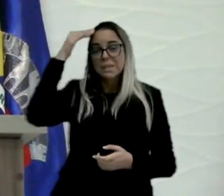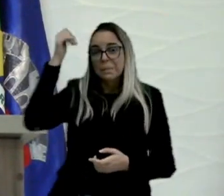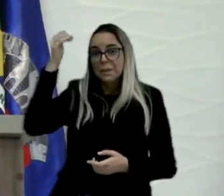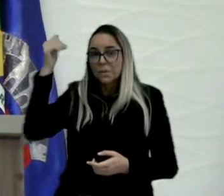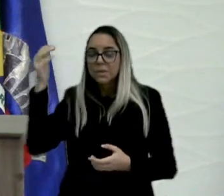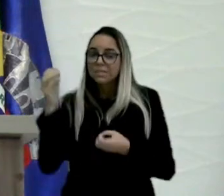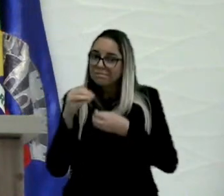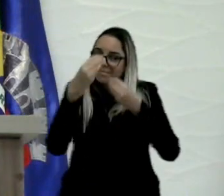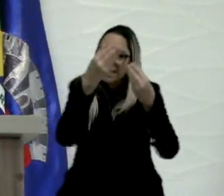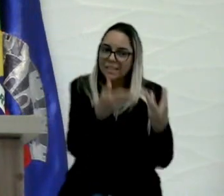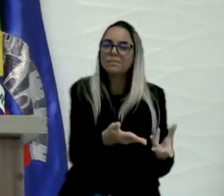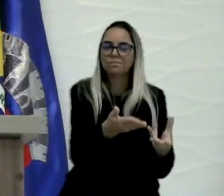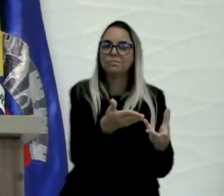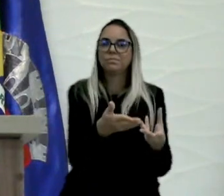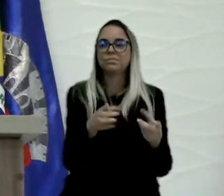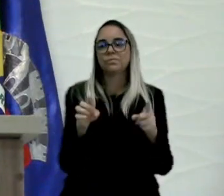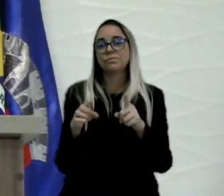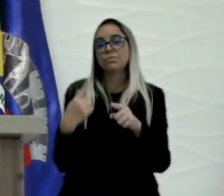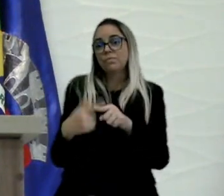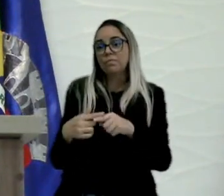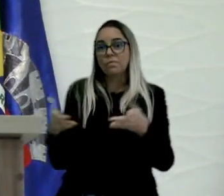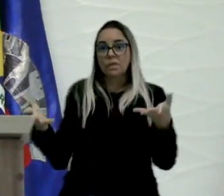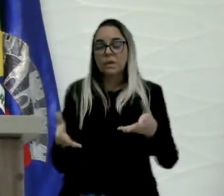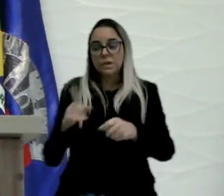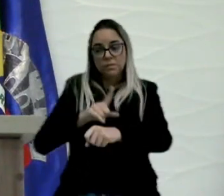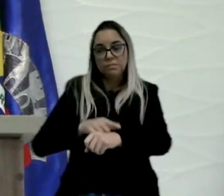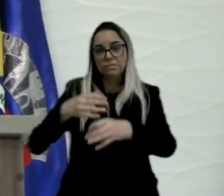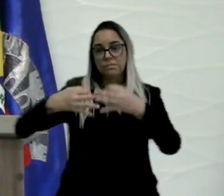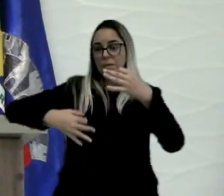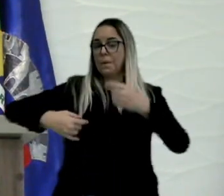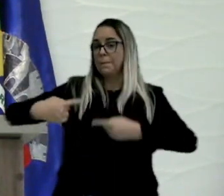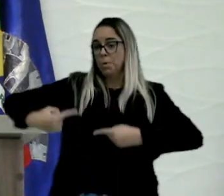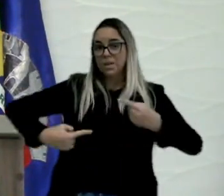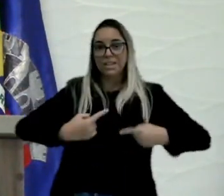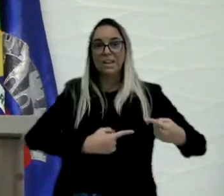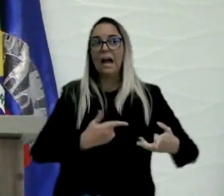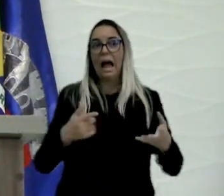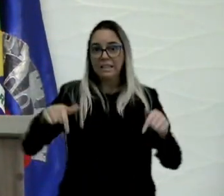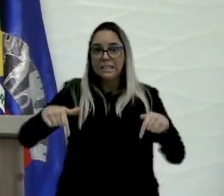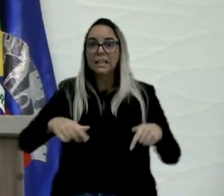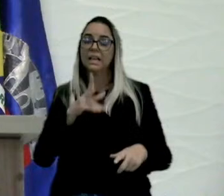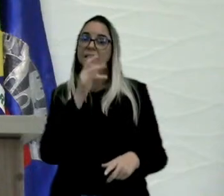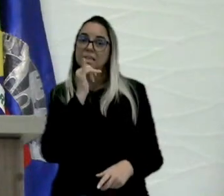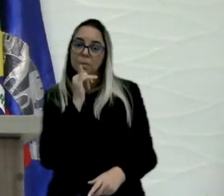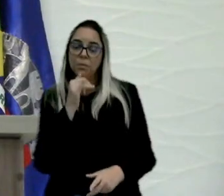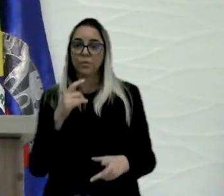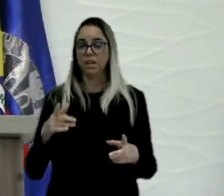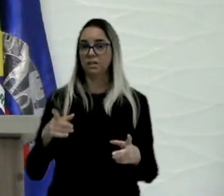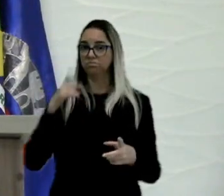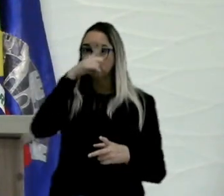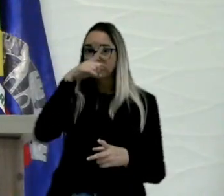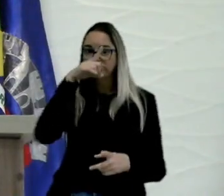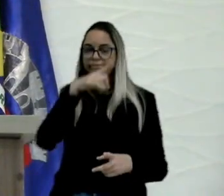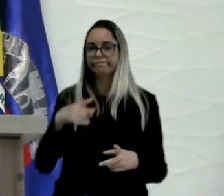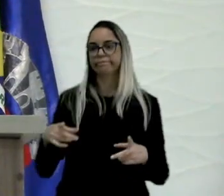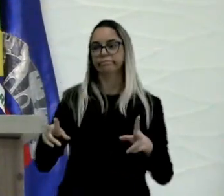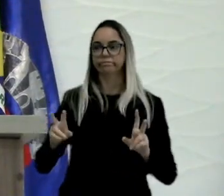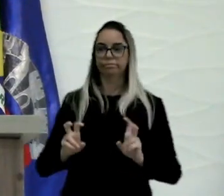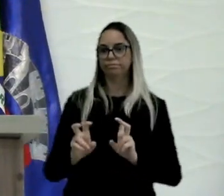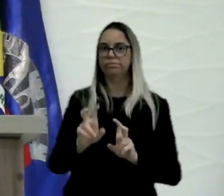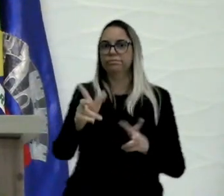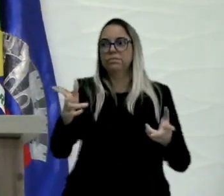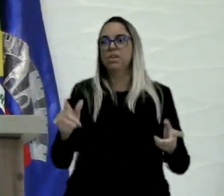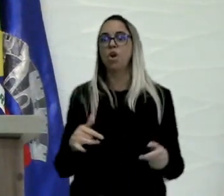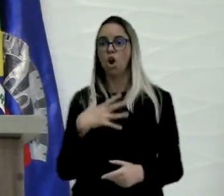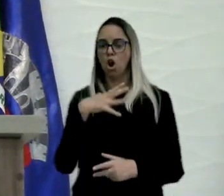NS política e aí aqui é cobra grun cobra e os lobos os verdadeiros Lobo eles estão cobertos com a